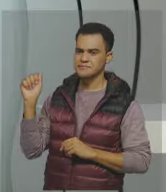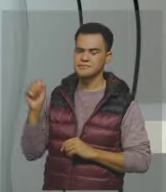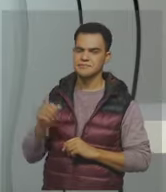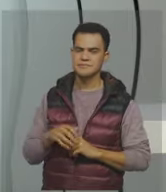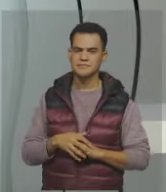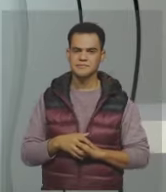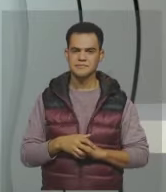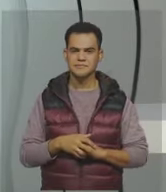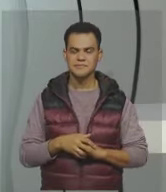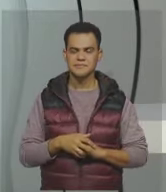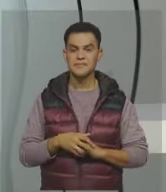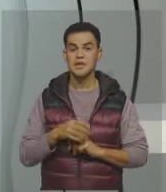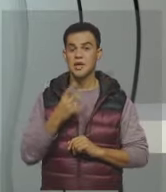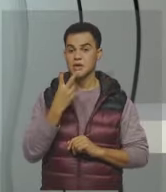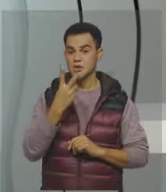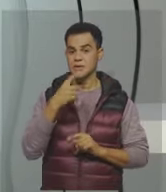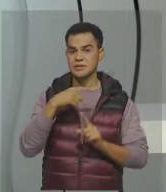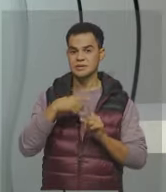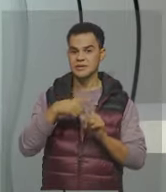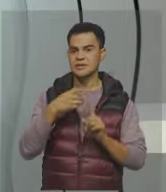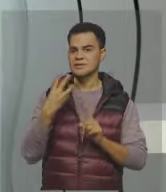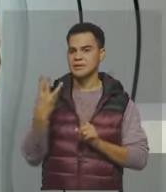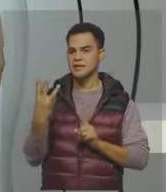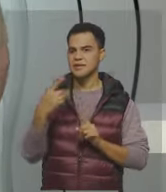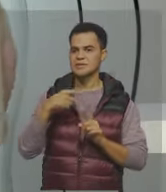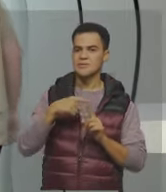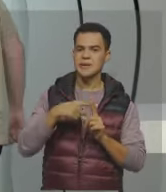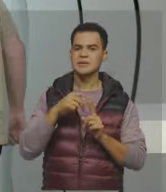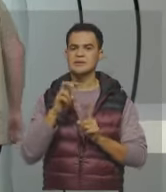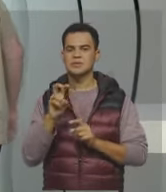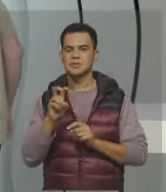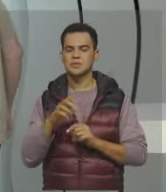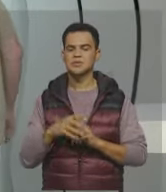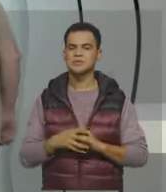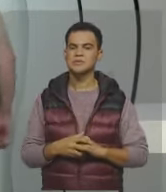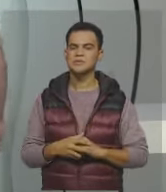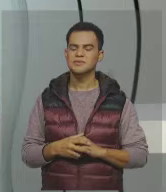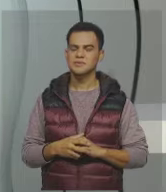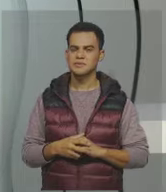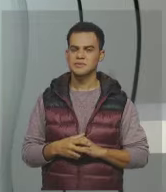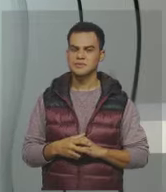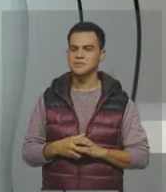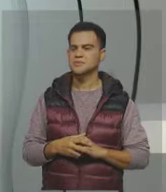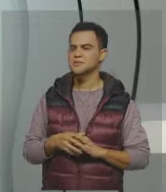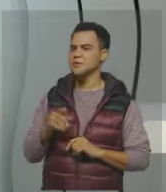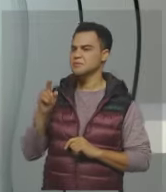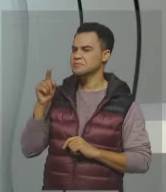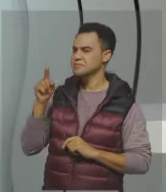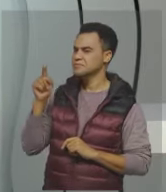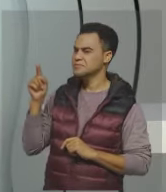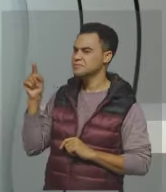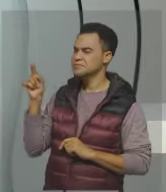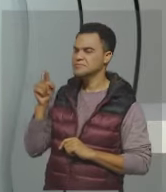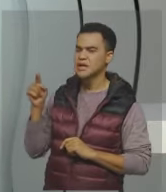2 mais 3 mais 5. Como está tudo em série, então é só